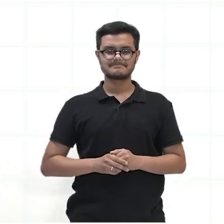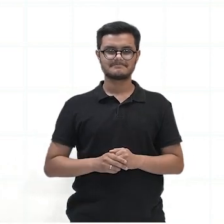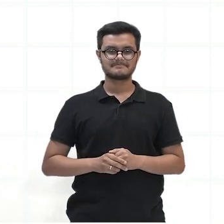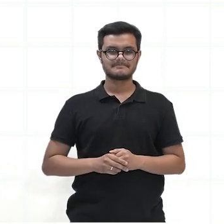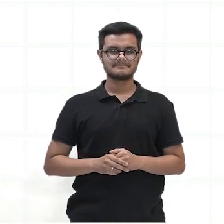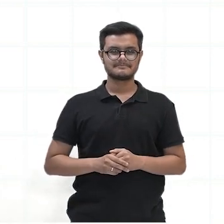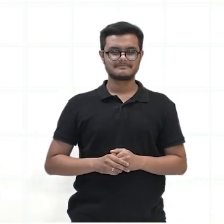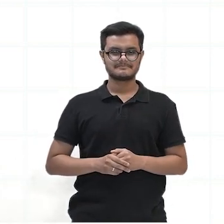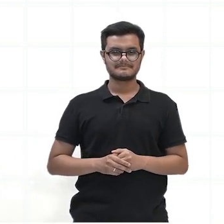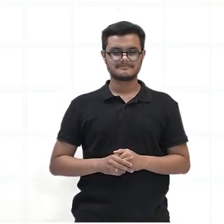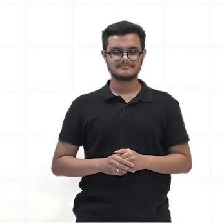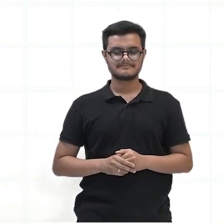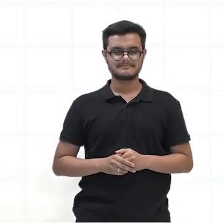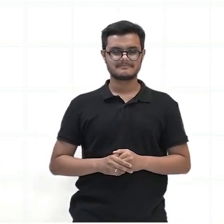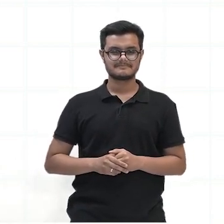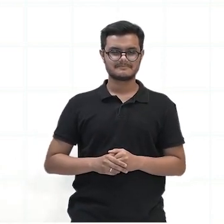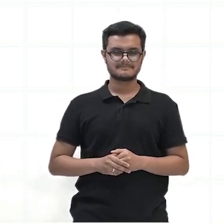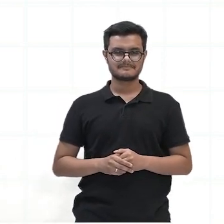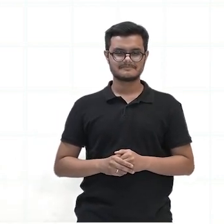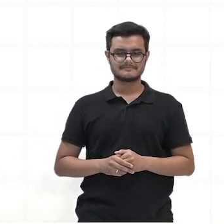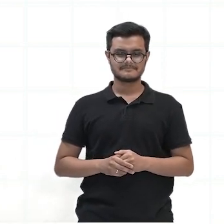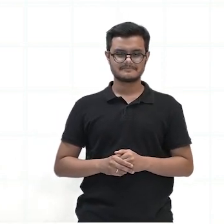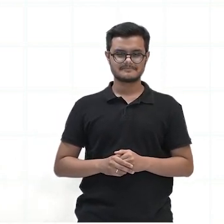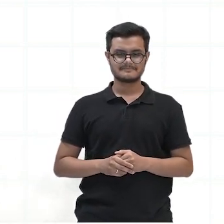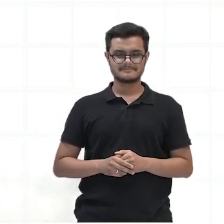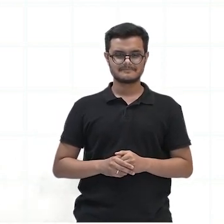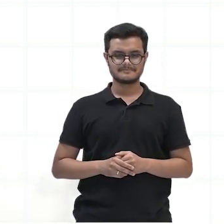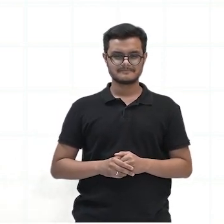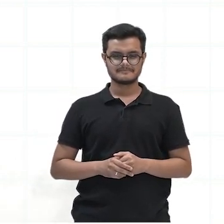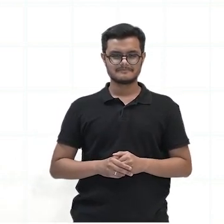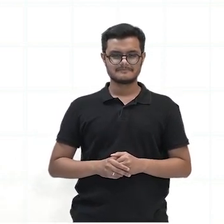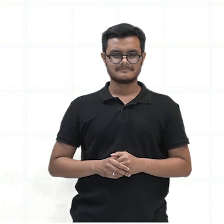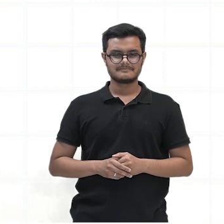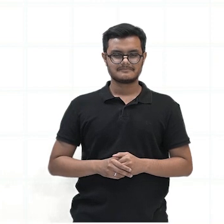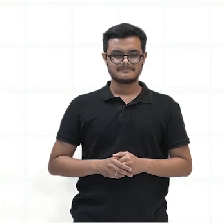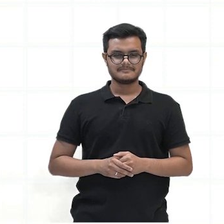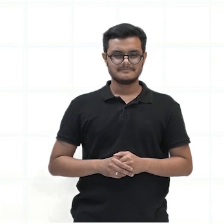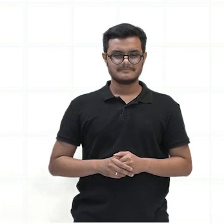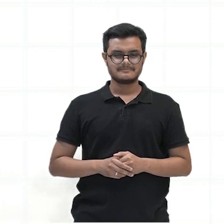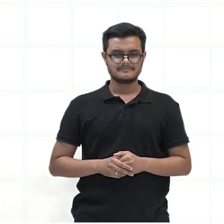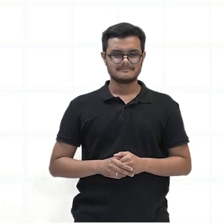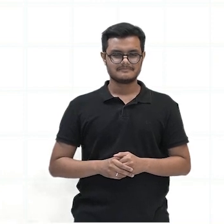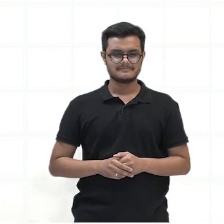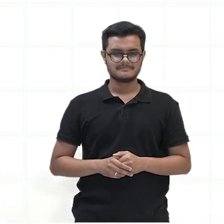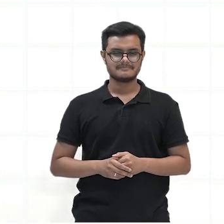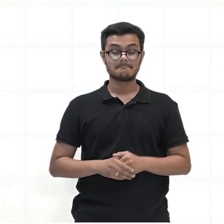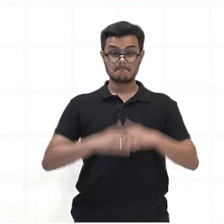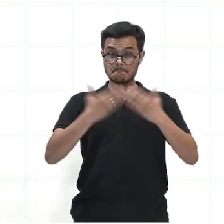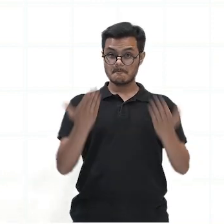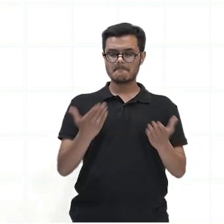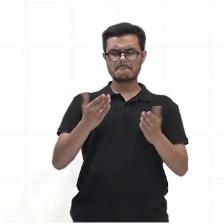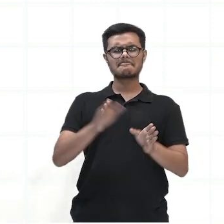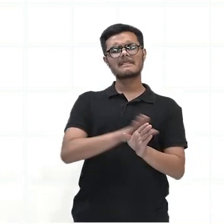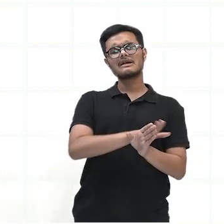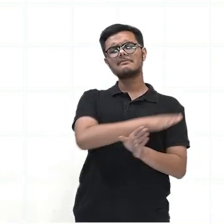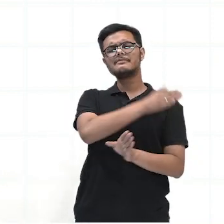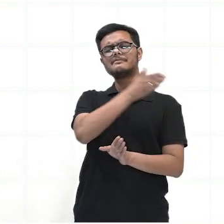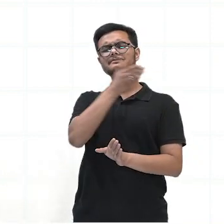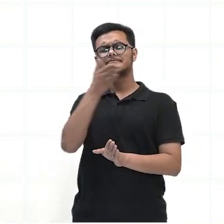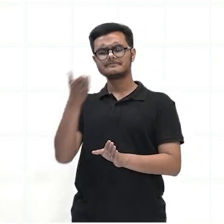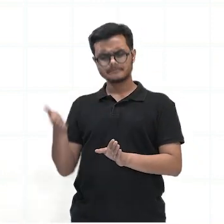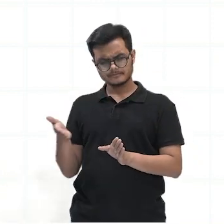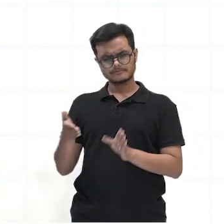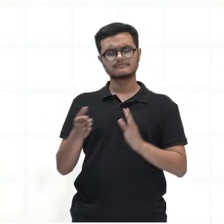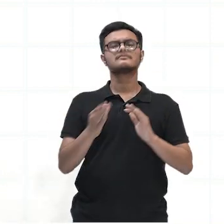dos emojis. Então, over a decade later, então mais de uma década depois, Unicode created,